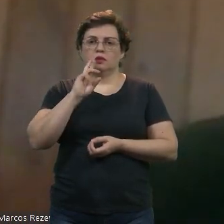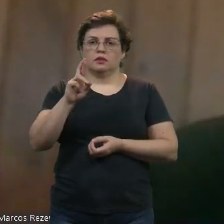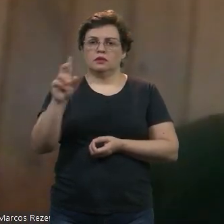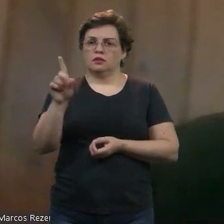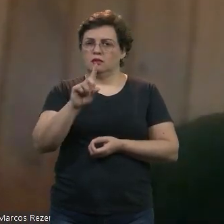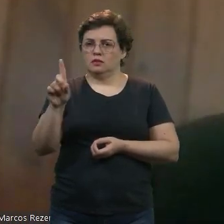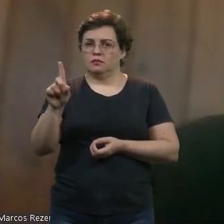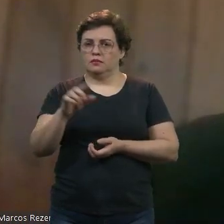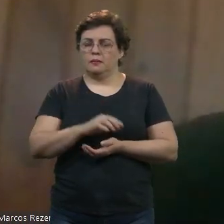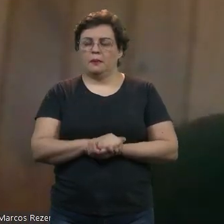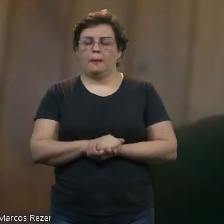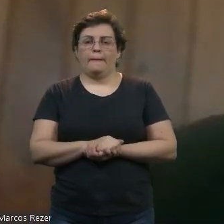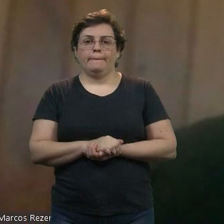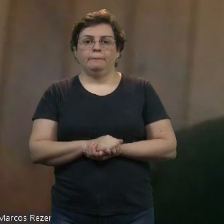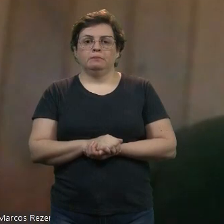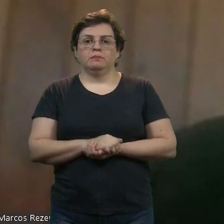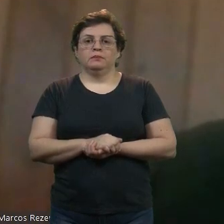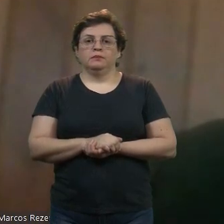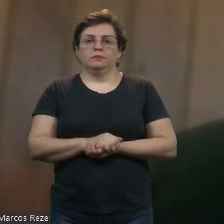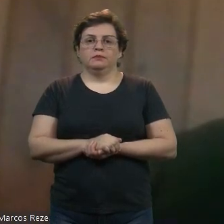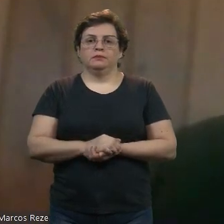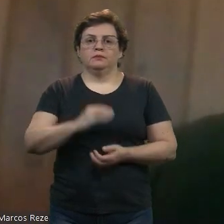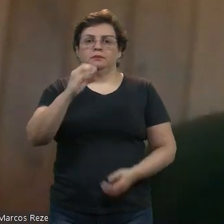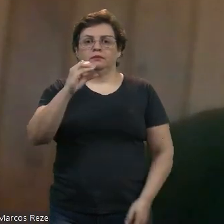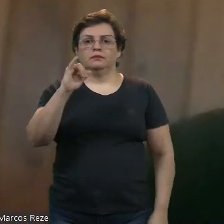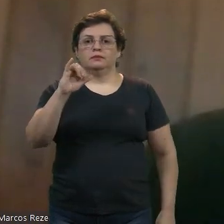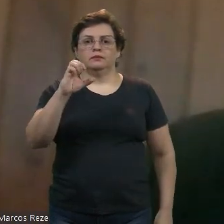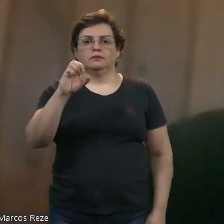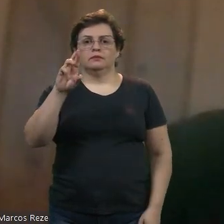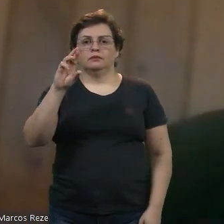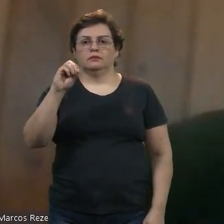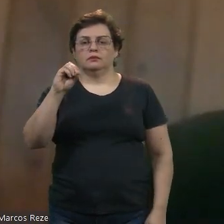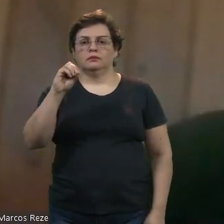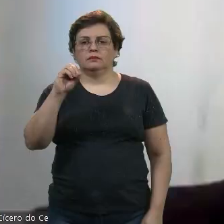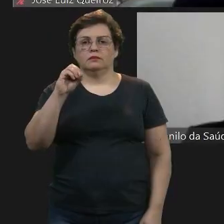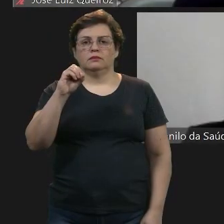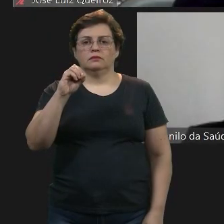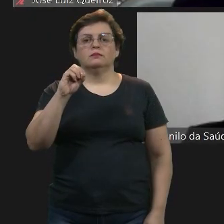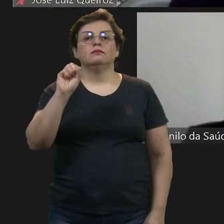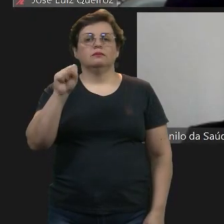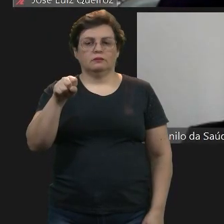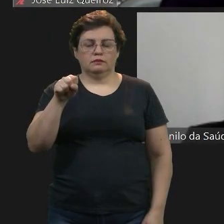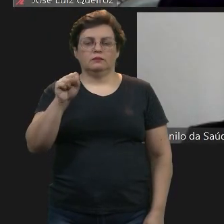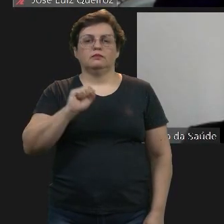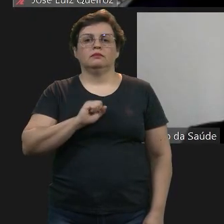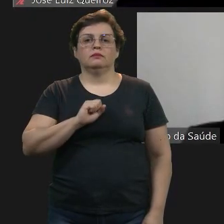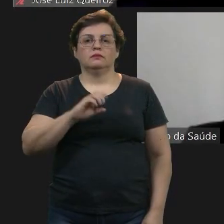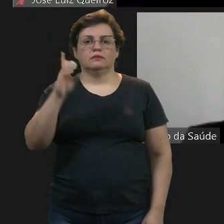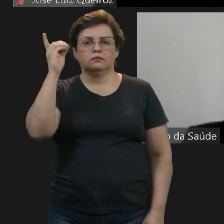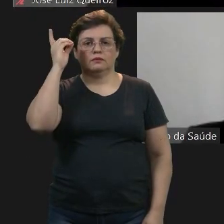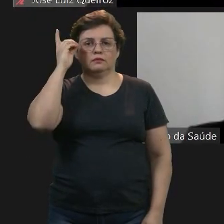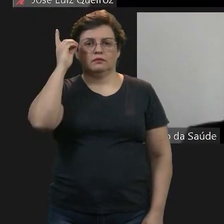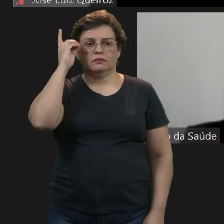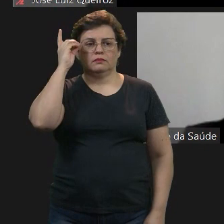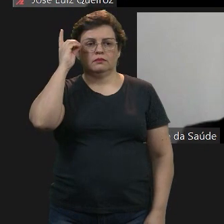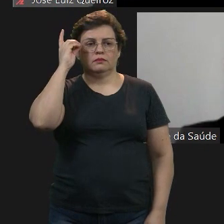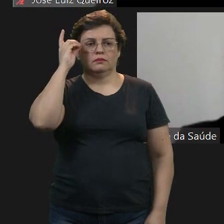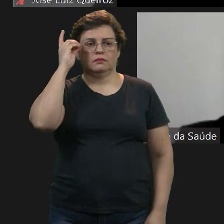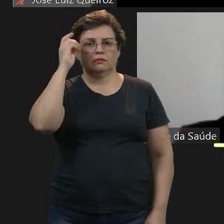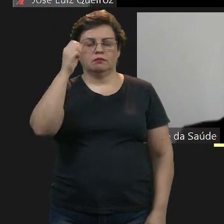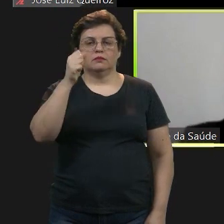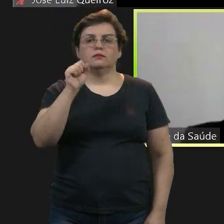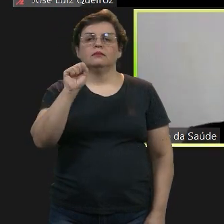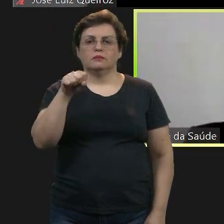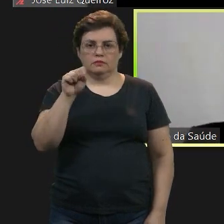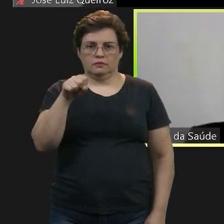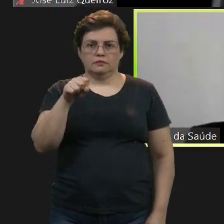contrários, responderão não. Vereador Cícero do Ceasa. Sim. Vereador Danilo da Saúde.